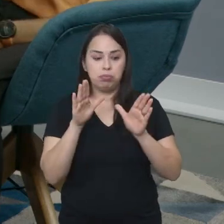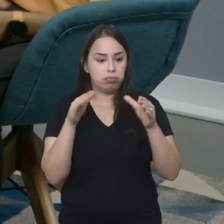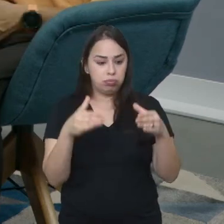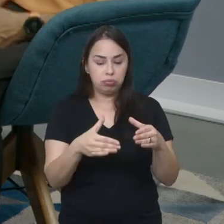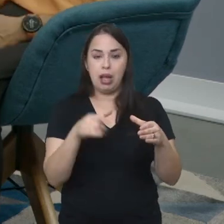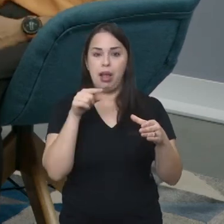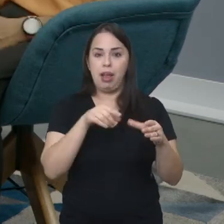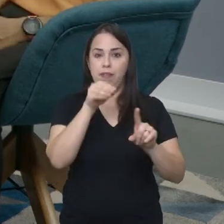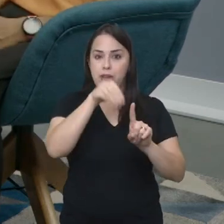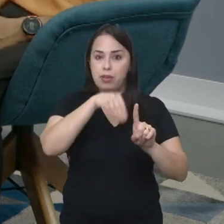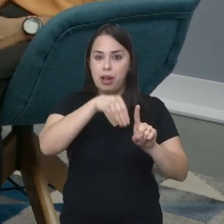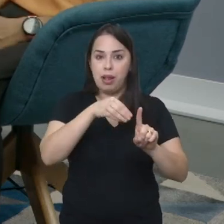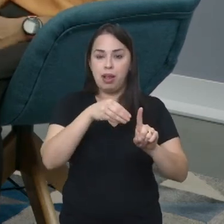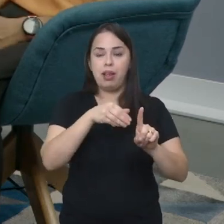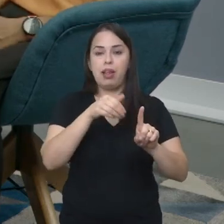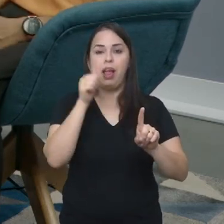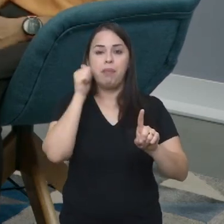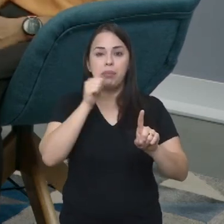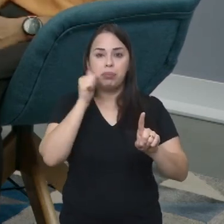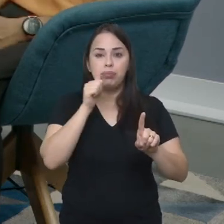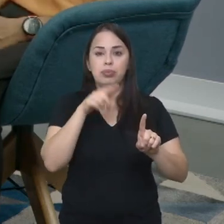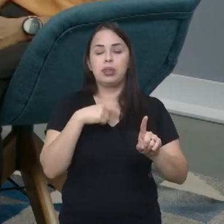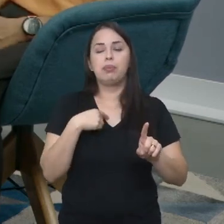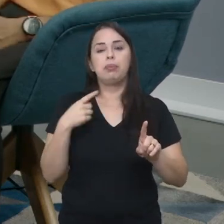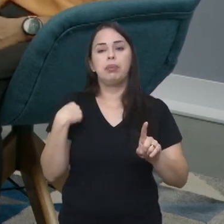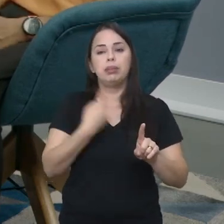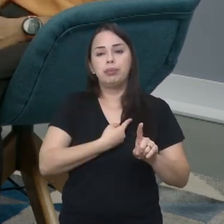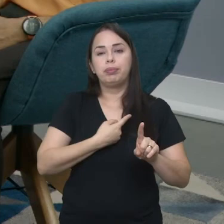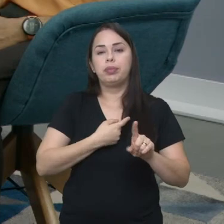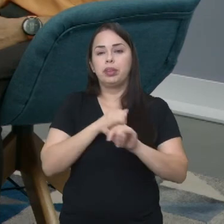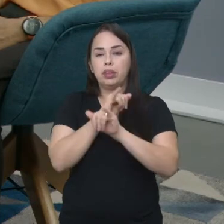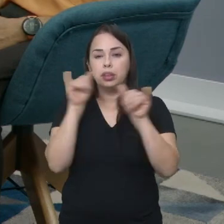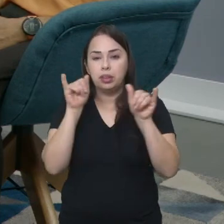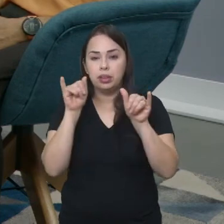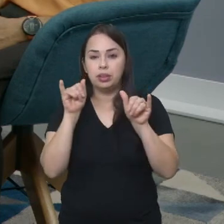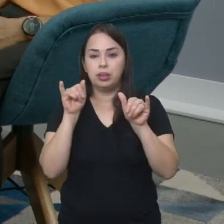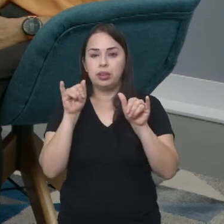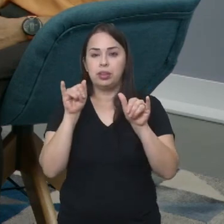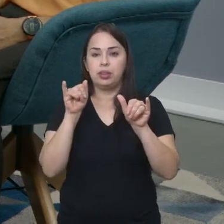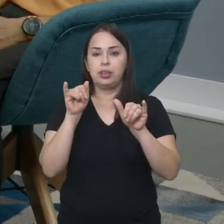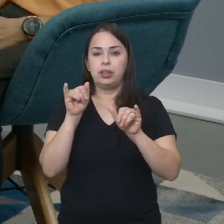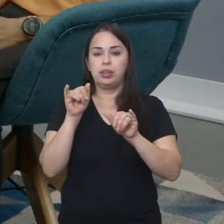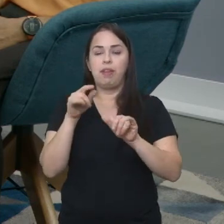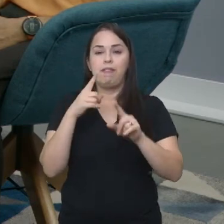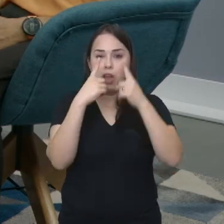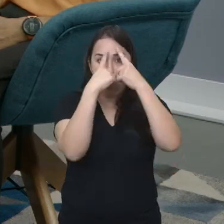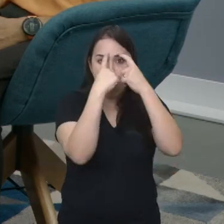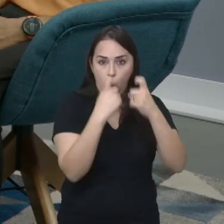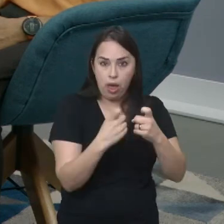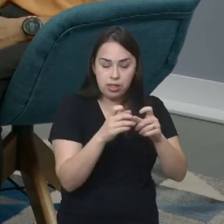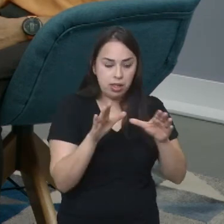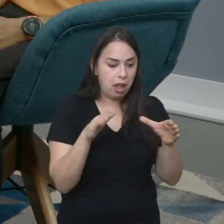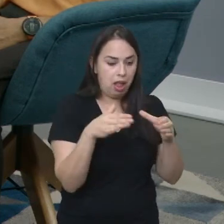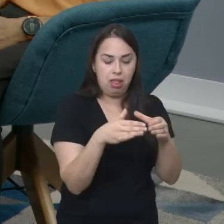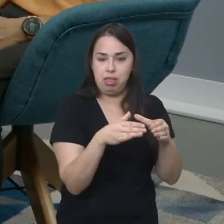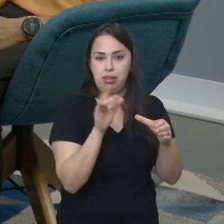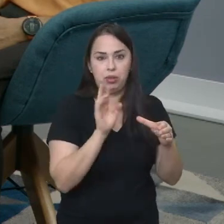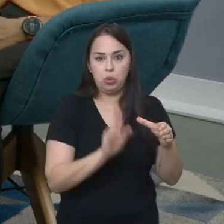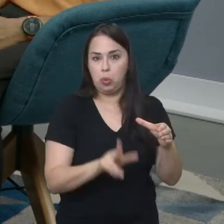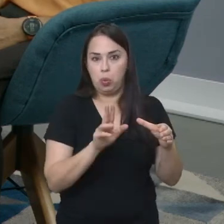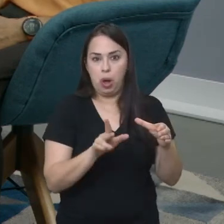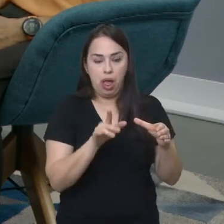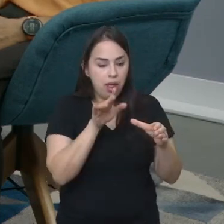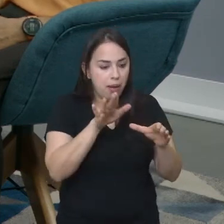reforçar que quando a gente fala de violação dos direitos, violência não é um grupo específico, não é necessariamente uma classe com condições